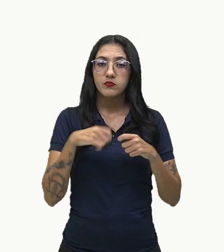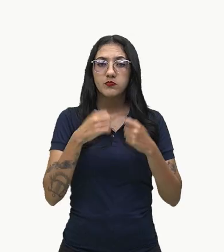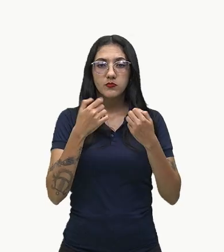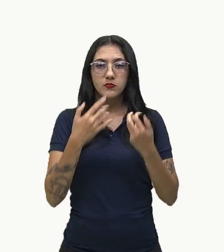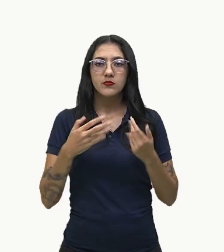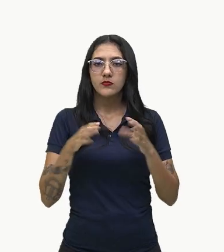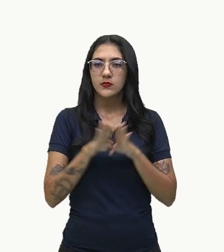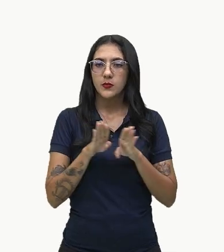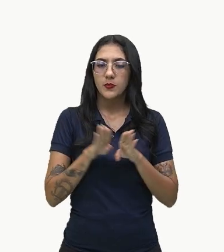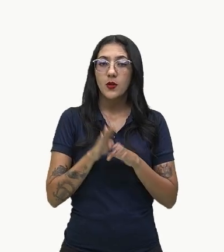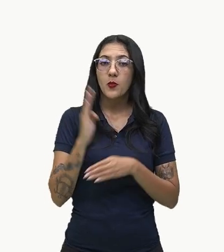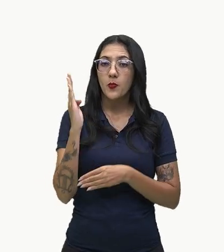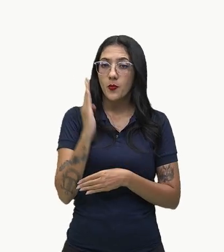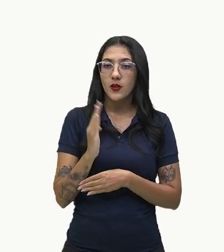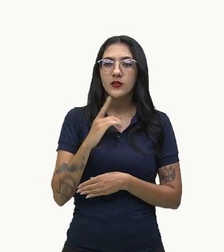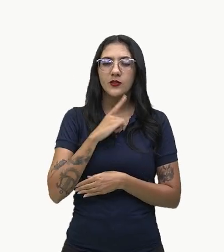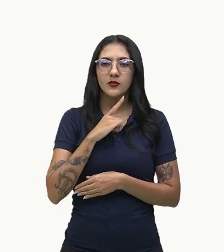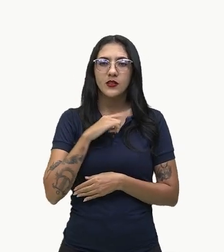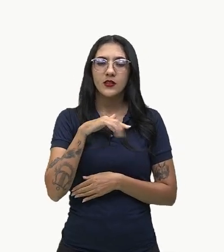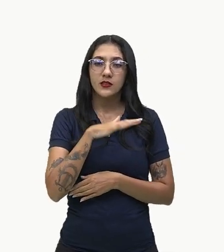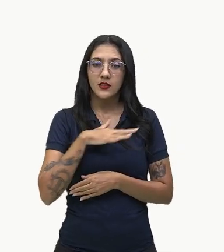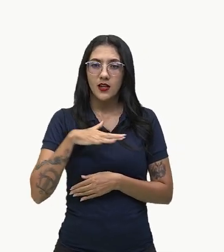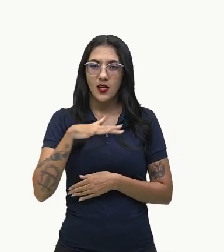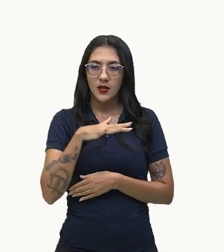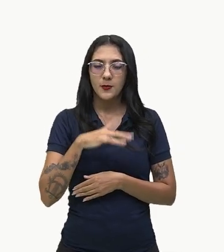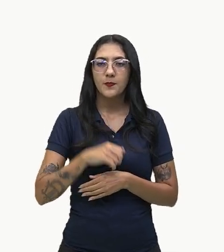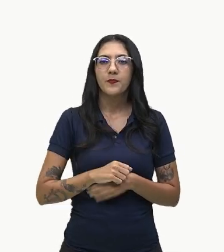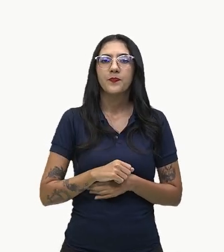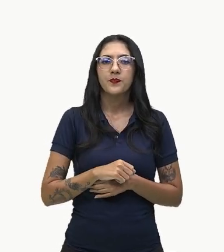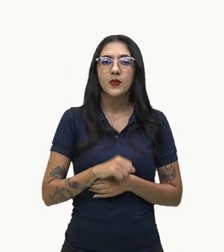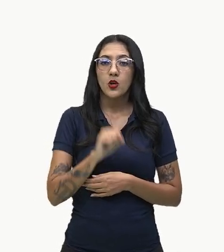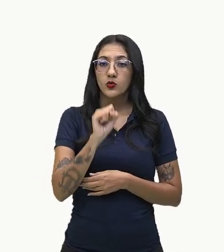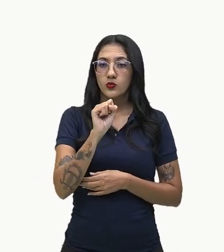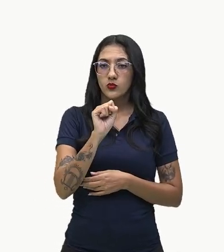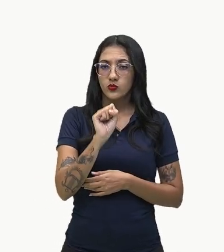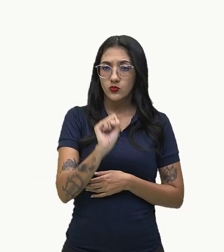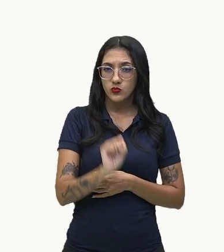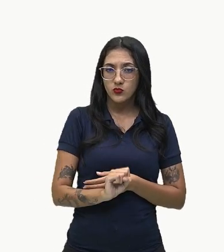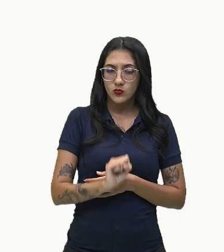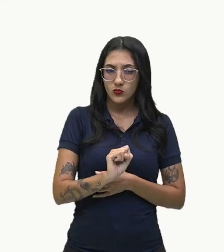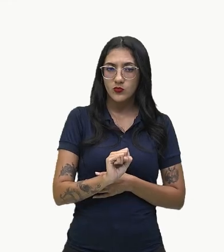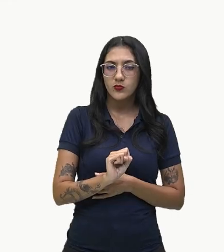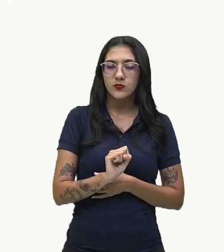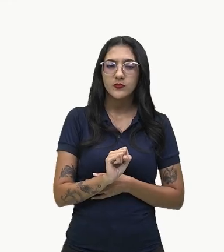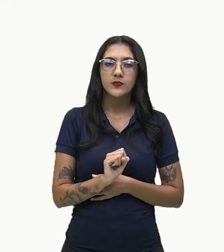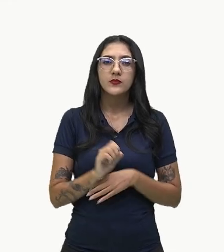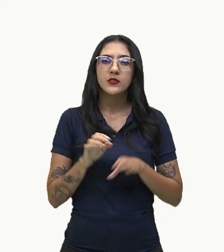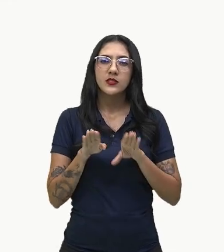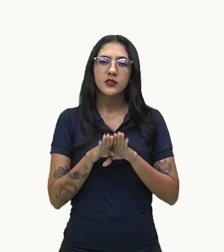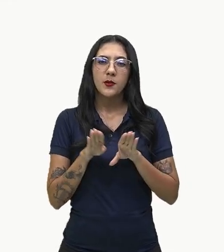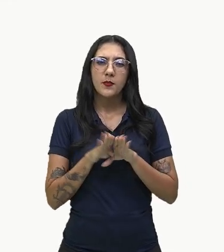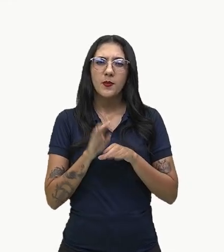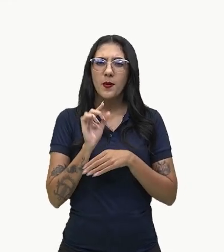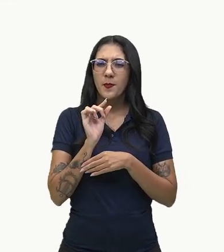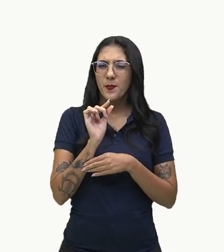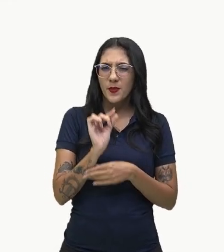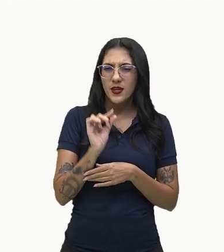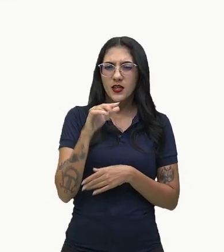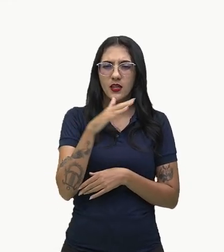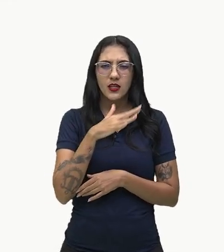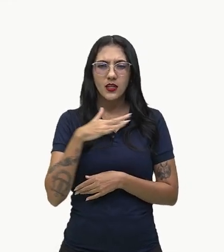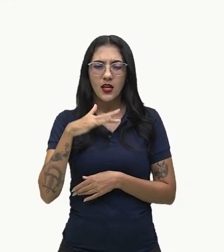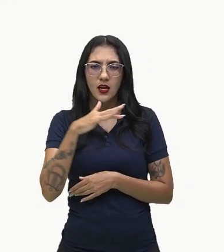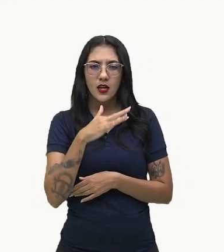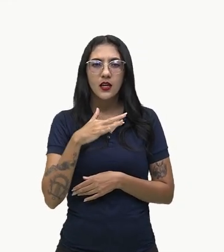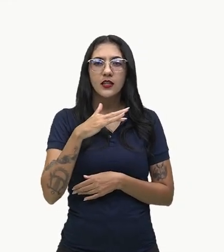brasileiro ele tem terras no hemisfério sul, na sua maior parte, e uma pequena porção de terras